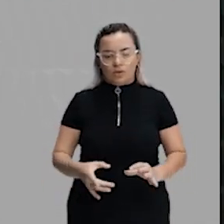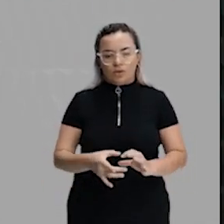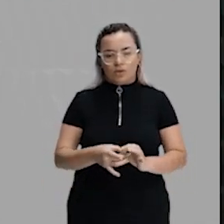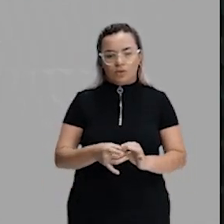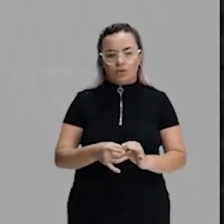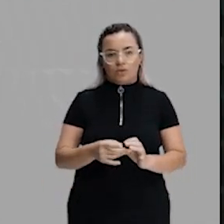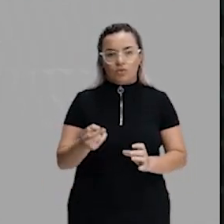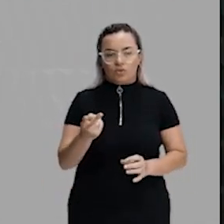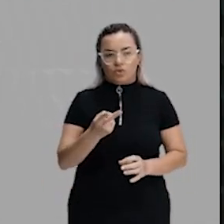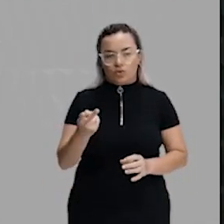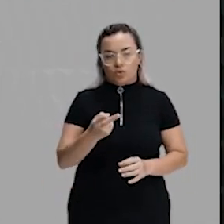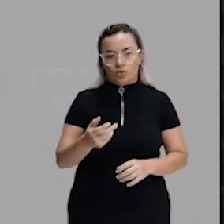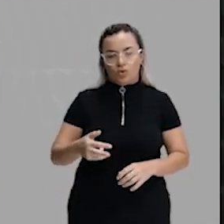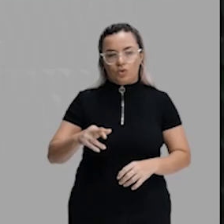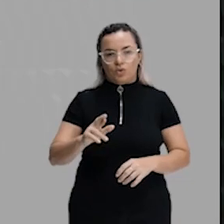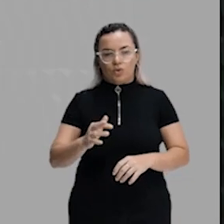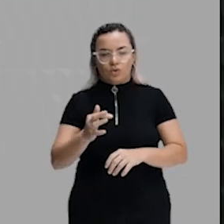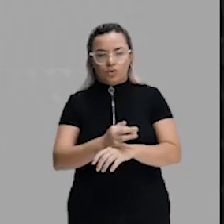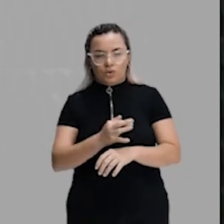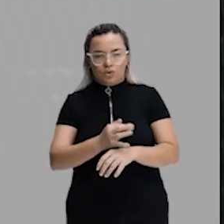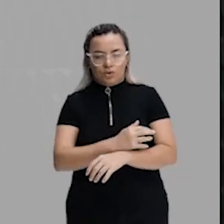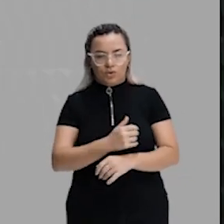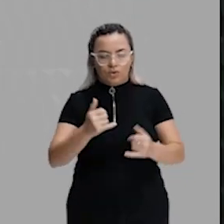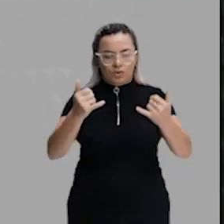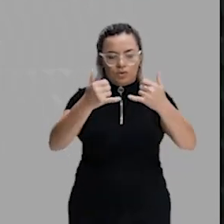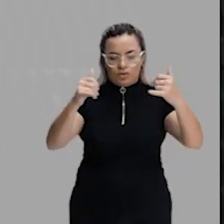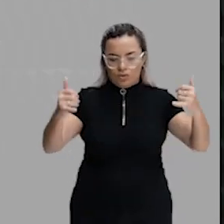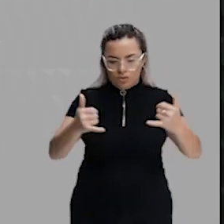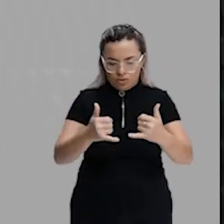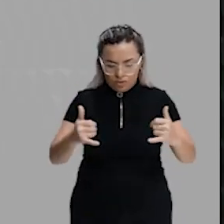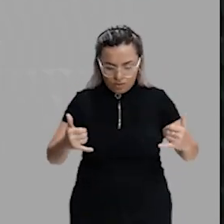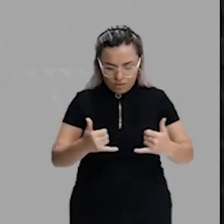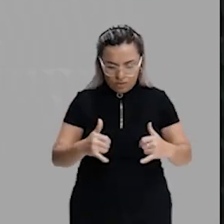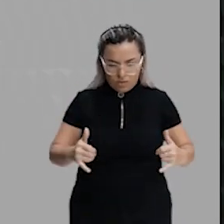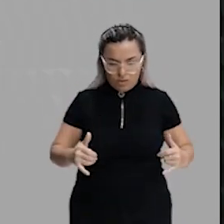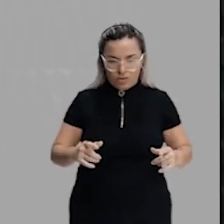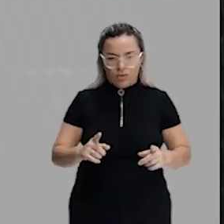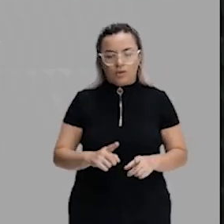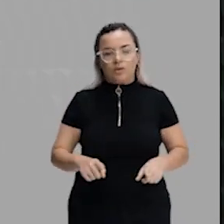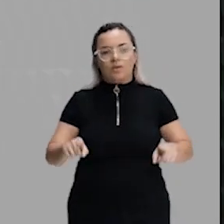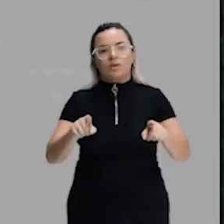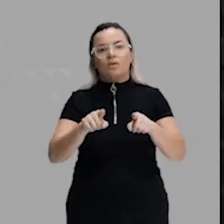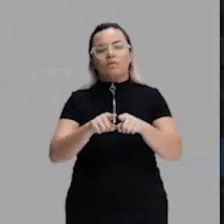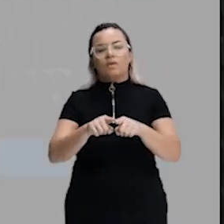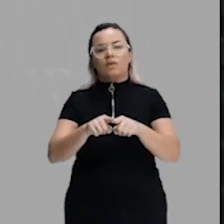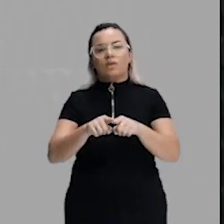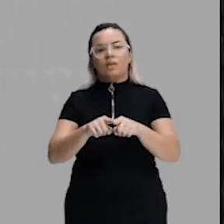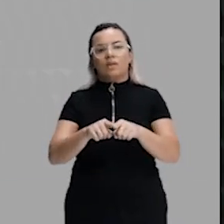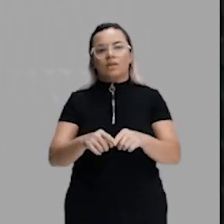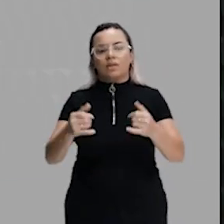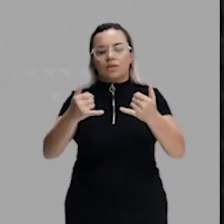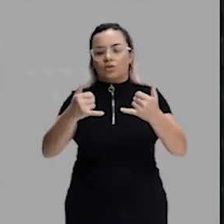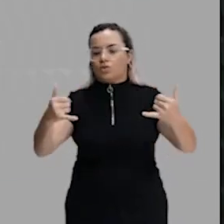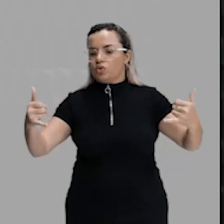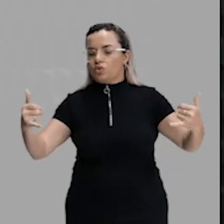é só fazer a parte que é em paralelo, e a parte que está em série, em série. Ok?